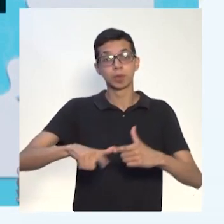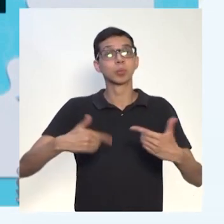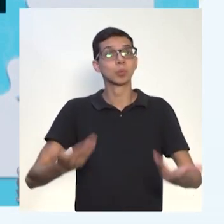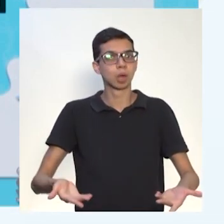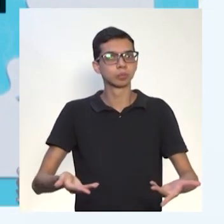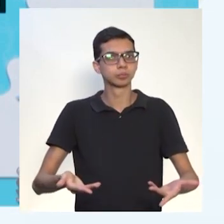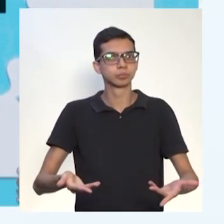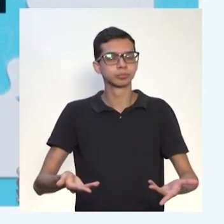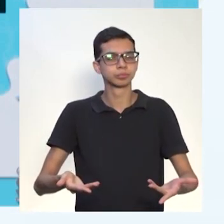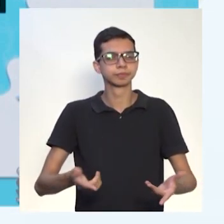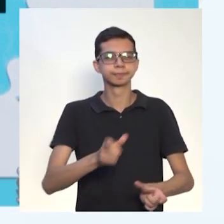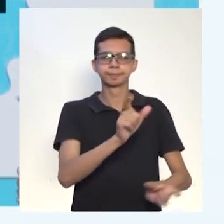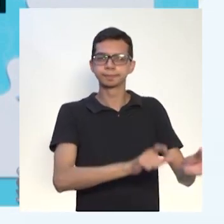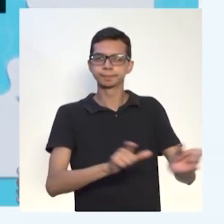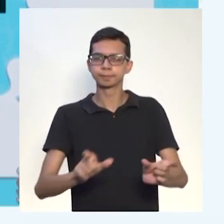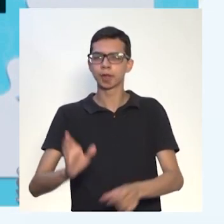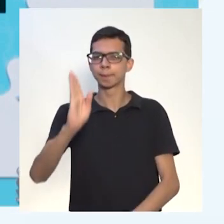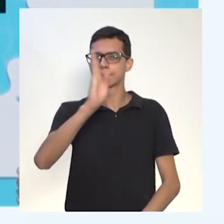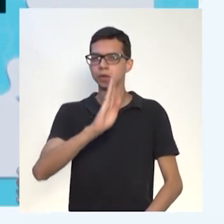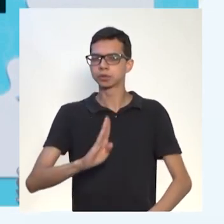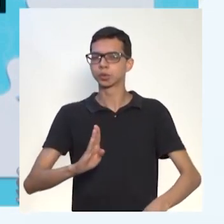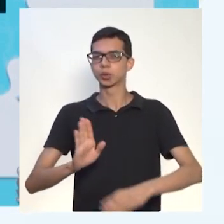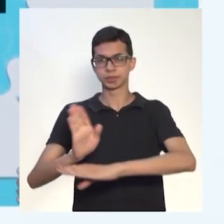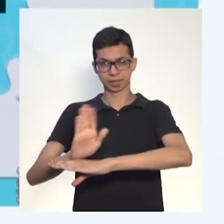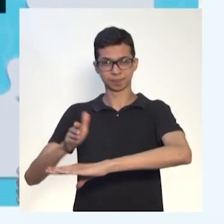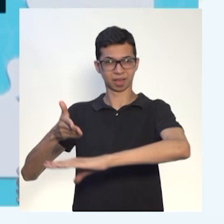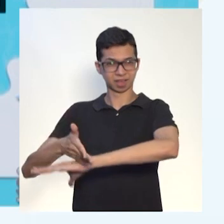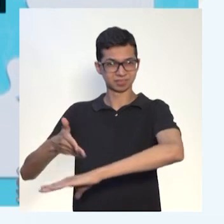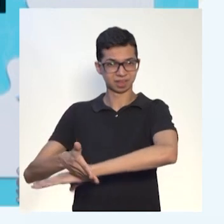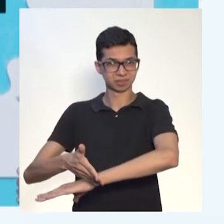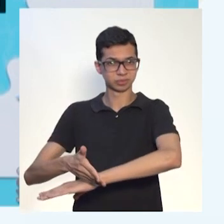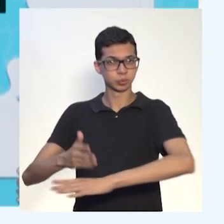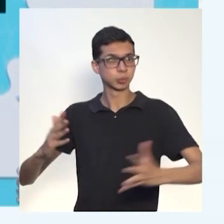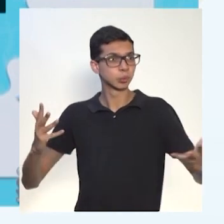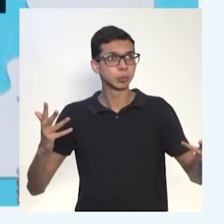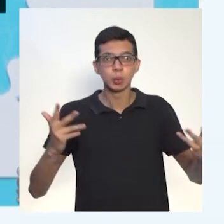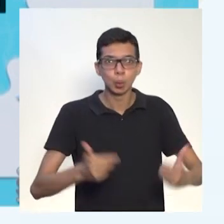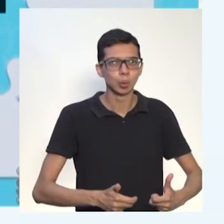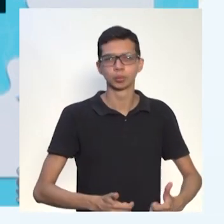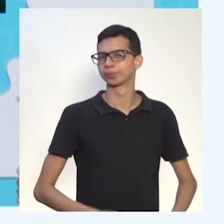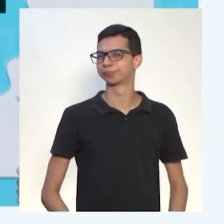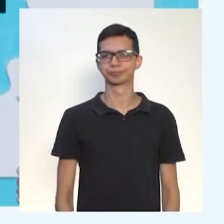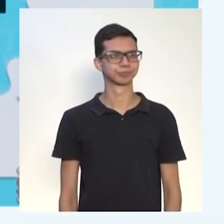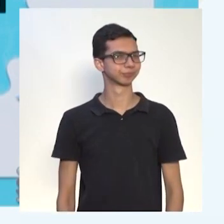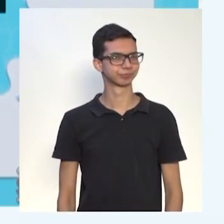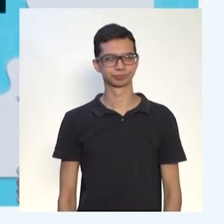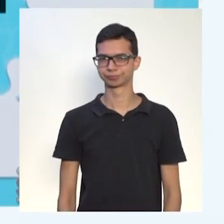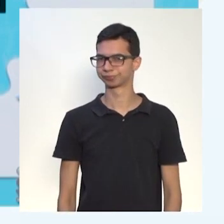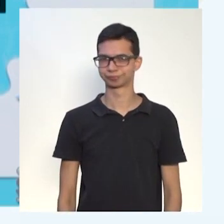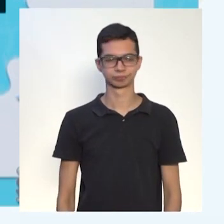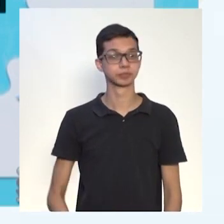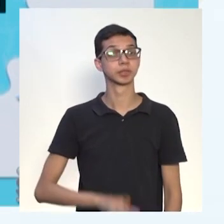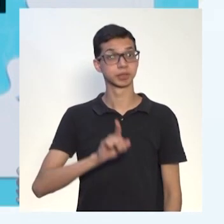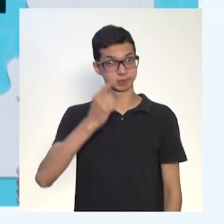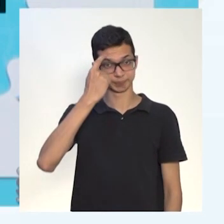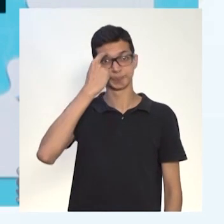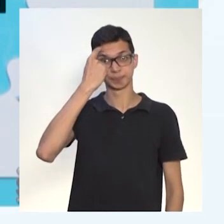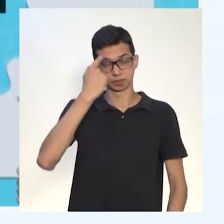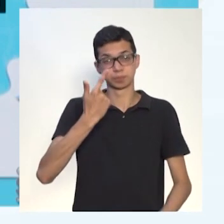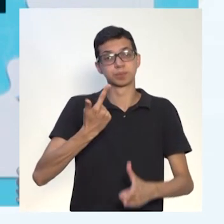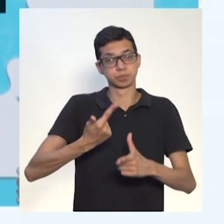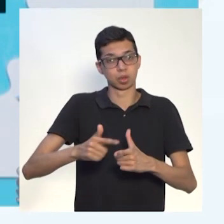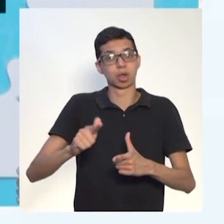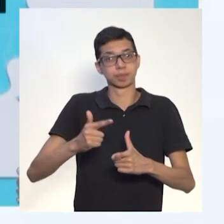cinema. Nem todos os brasileiros acessam ao cinema, é um problema. Então, o que você pensa? Por que isso é um problema, né?